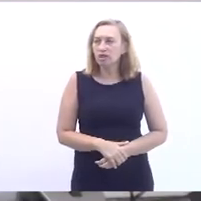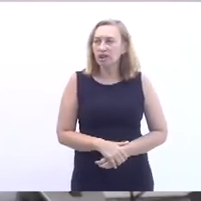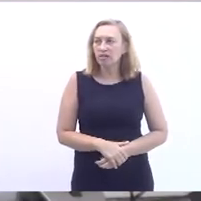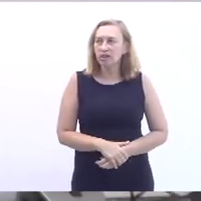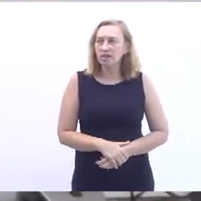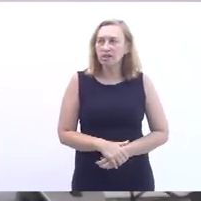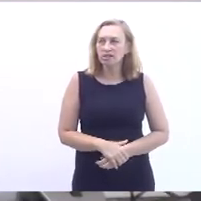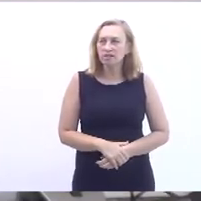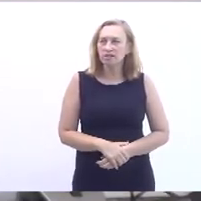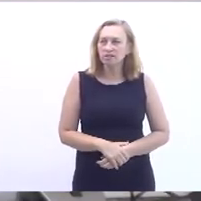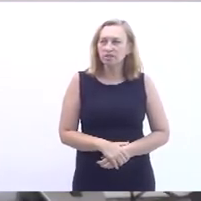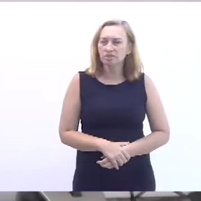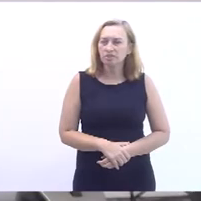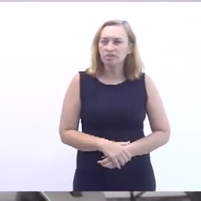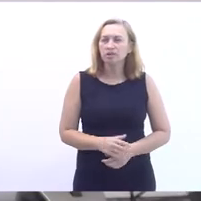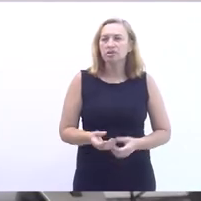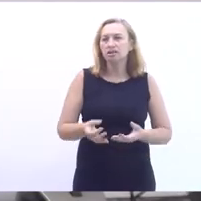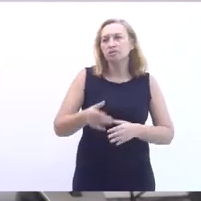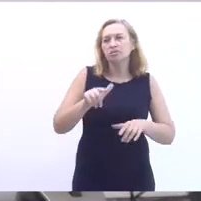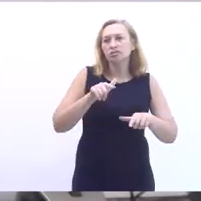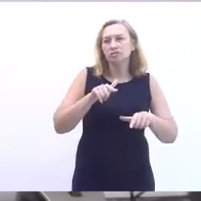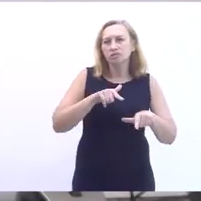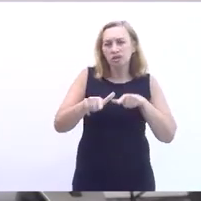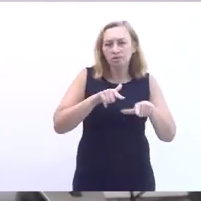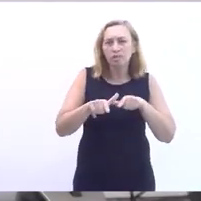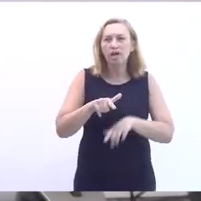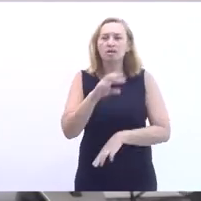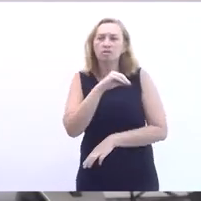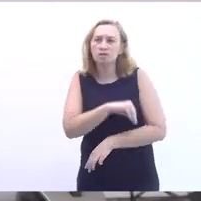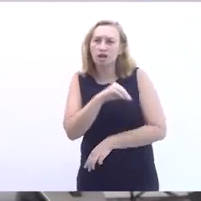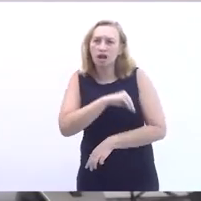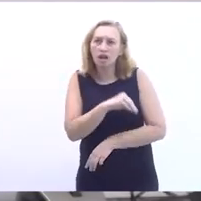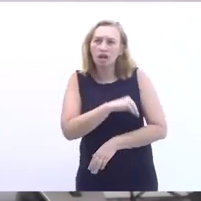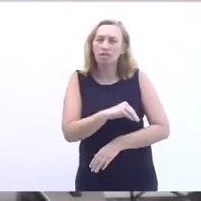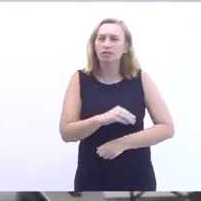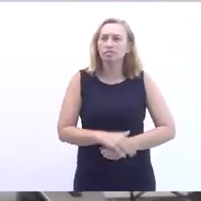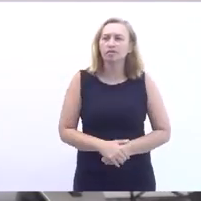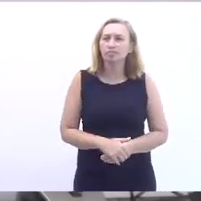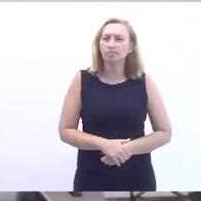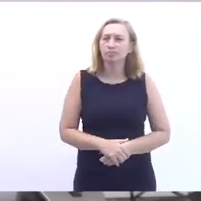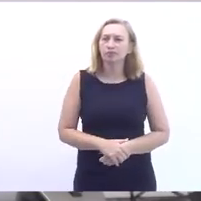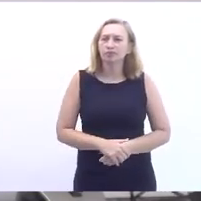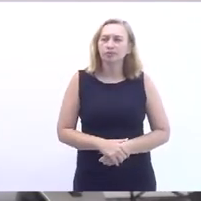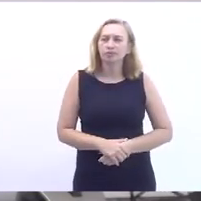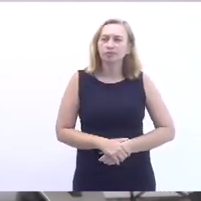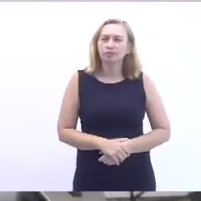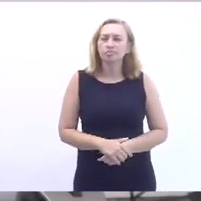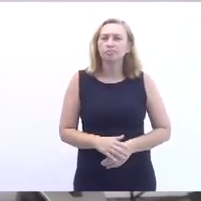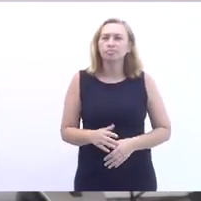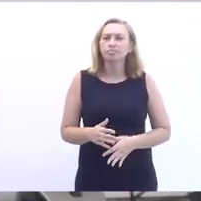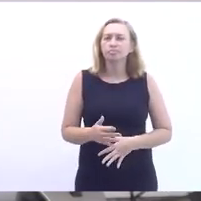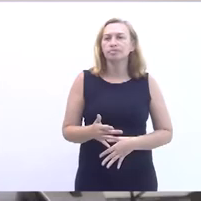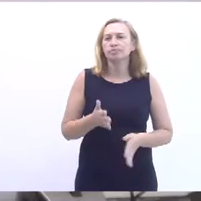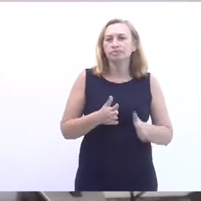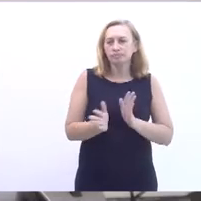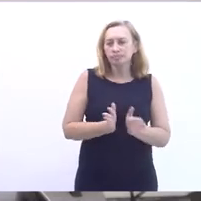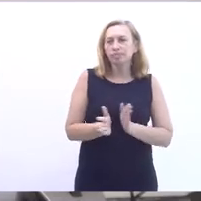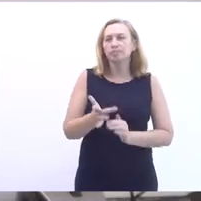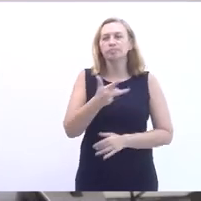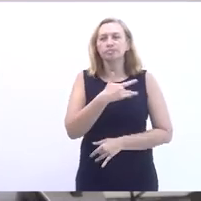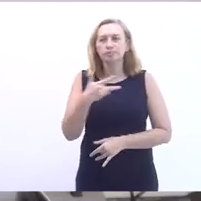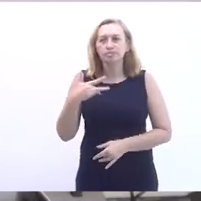tributária gerando empregos gerando renda facilitando a o acesso à saúde dos